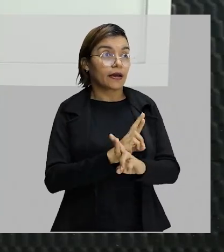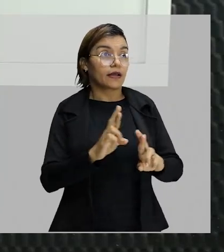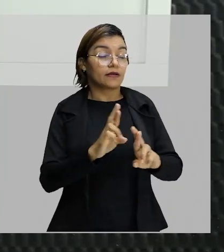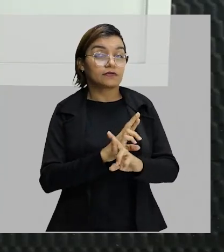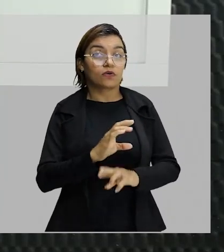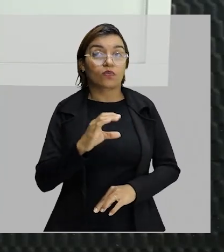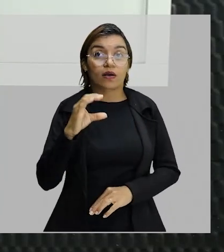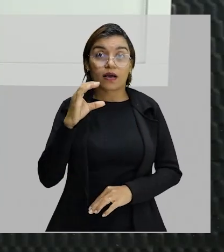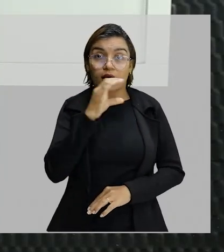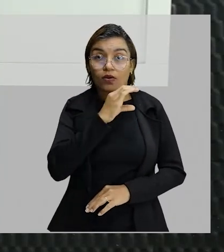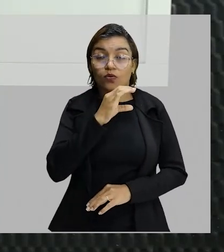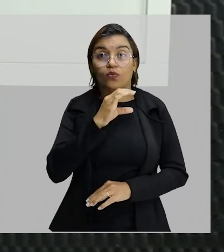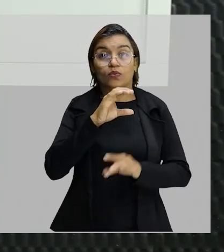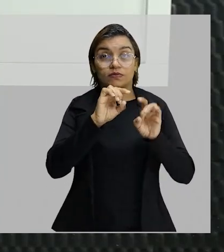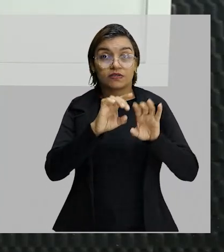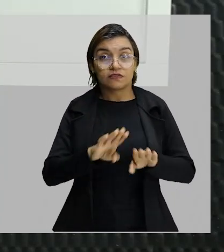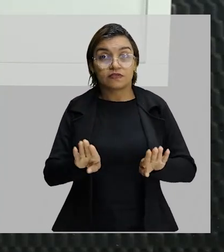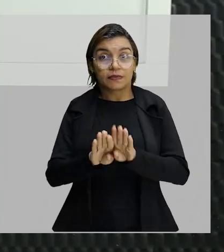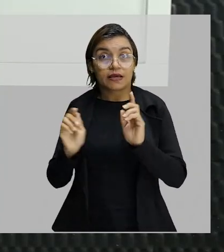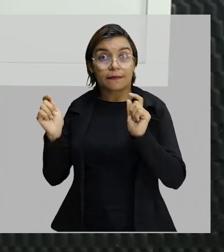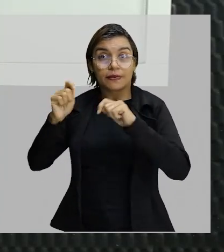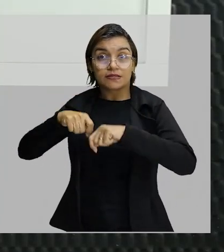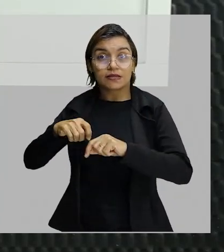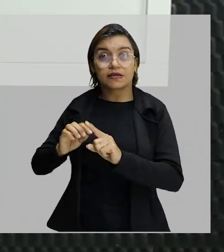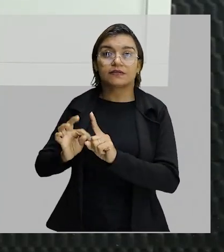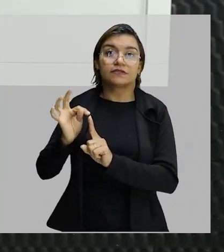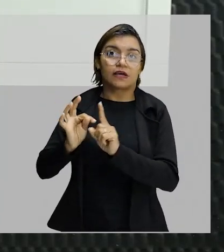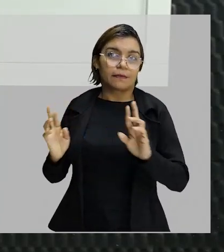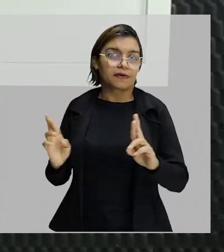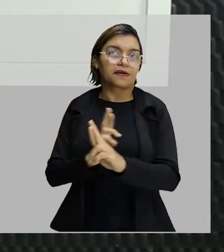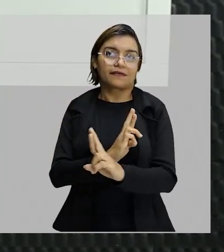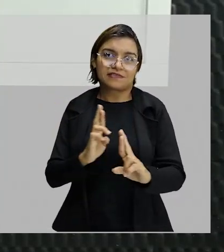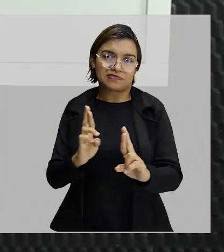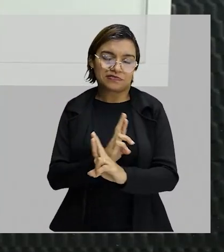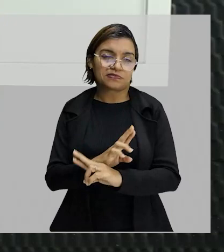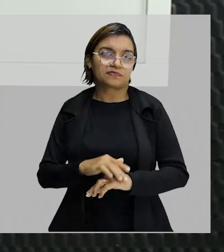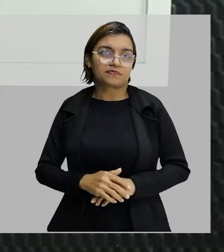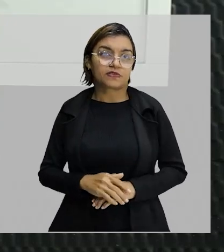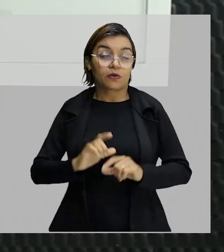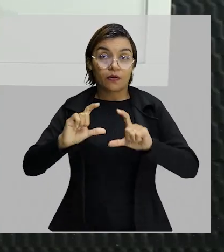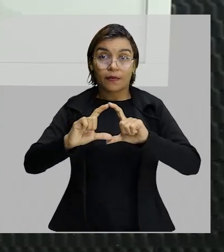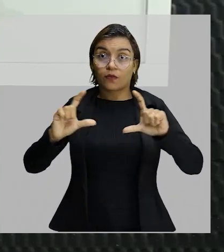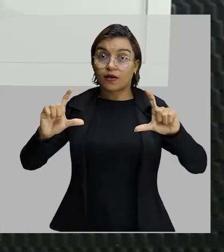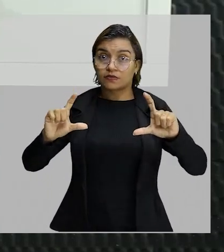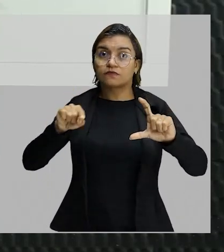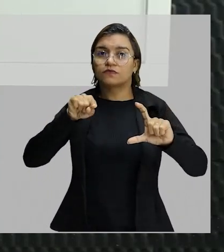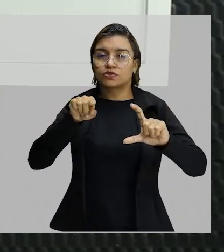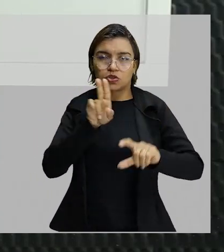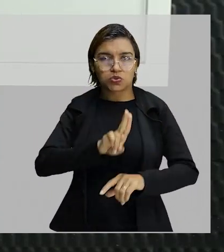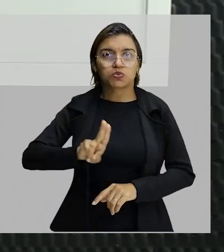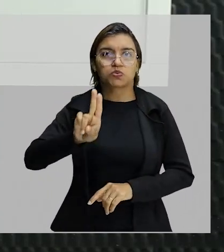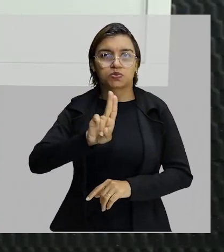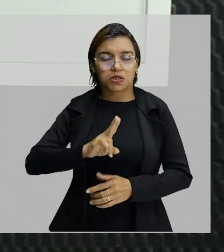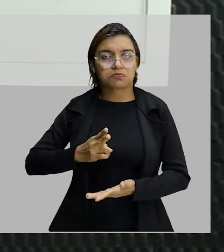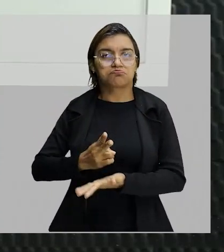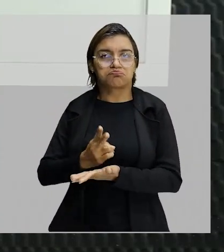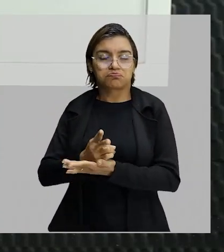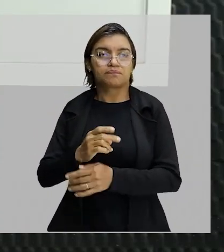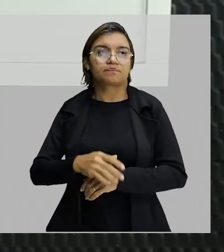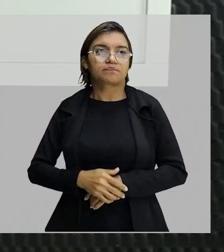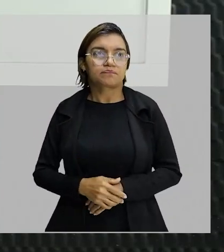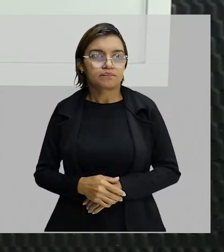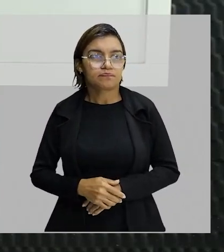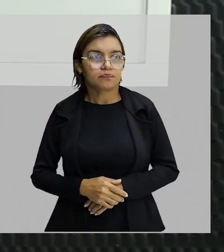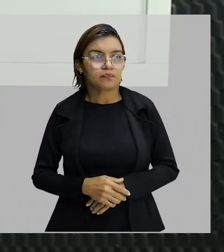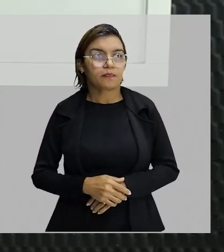calor específico e capacidade térmica, tá certo? Então, é uma equação que você vai ver bastante, certinho? As